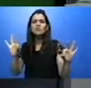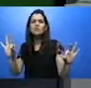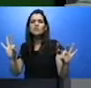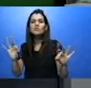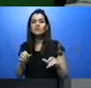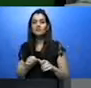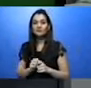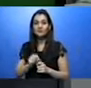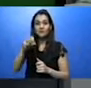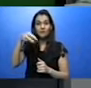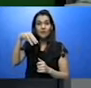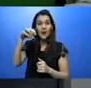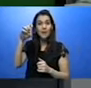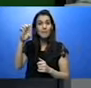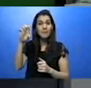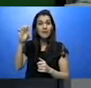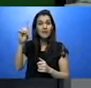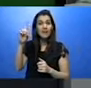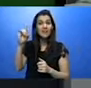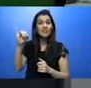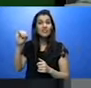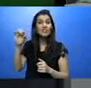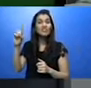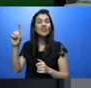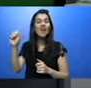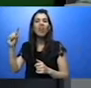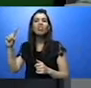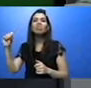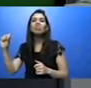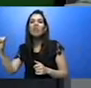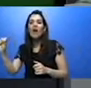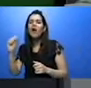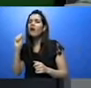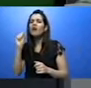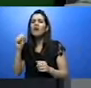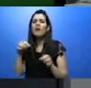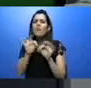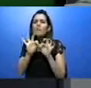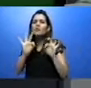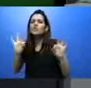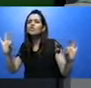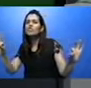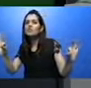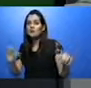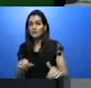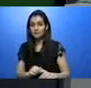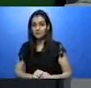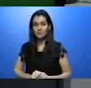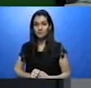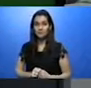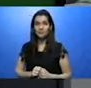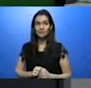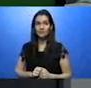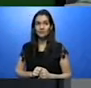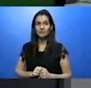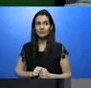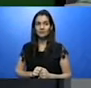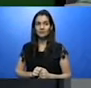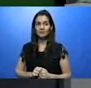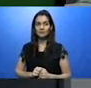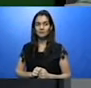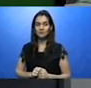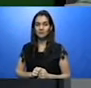página 179, se você quiser, você pode colocar a data no espacinho em branco e acompanha comigo a